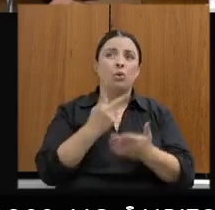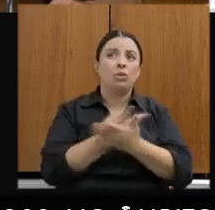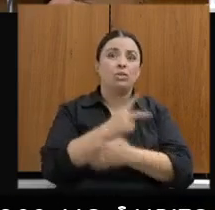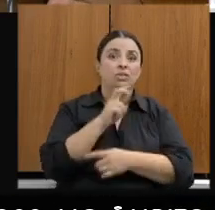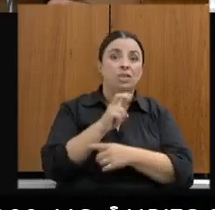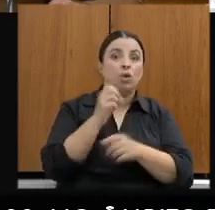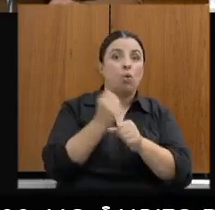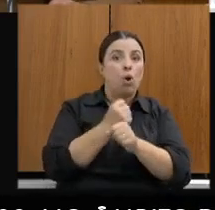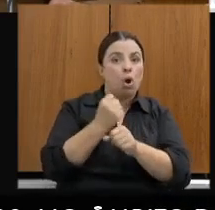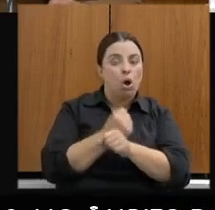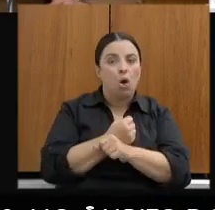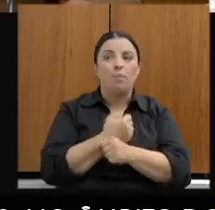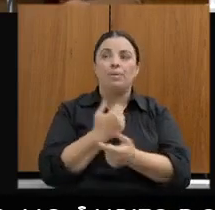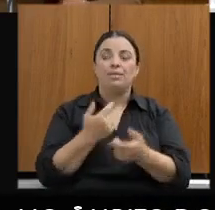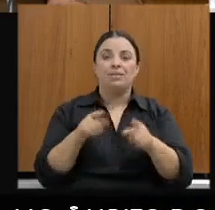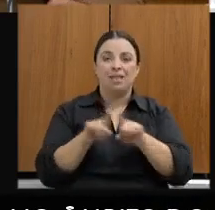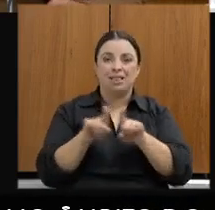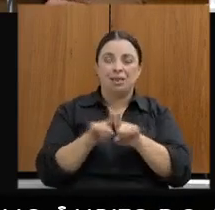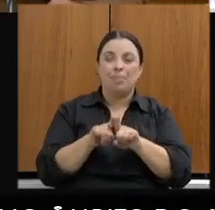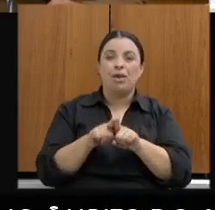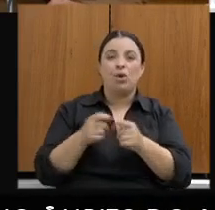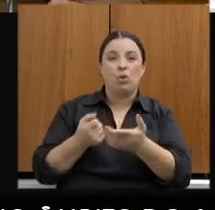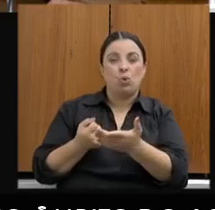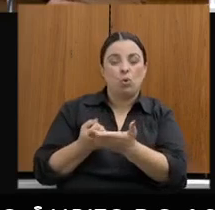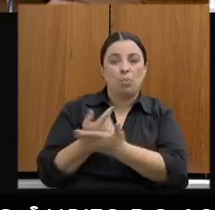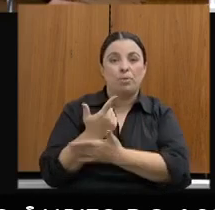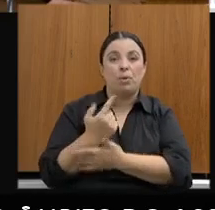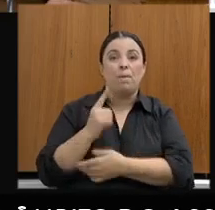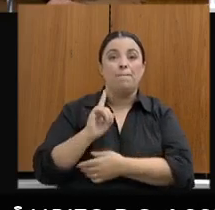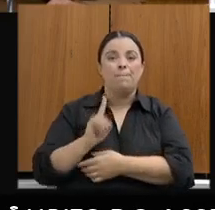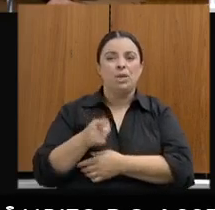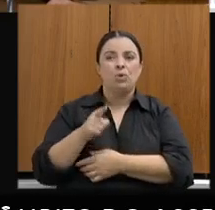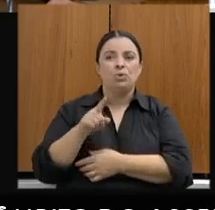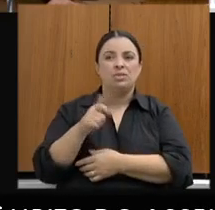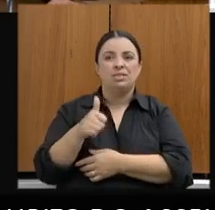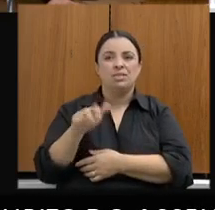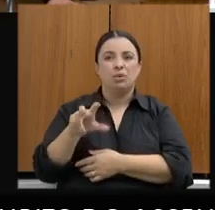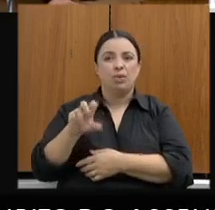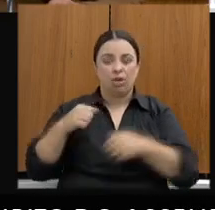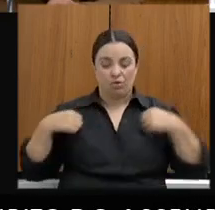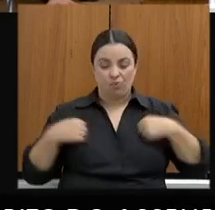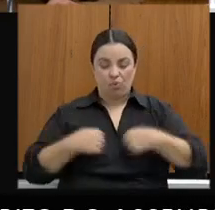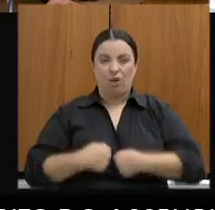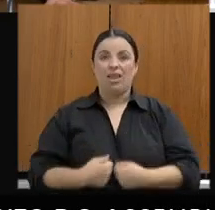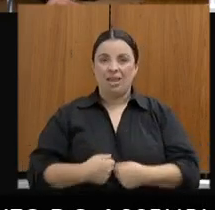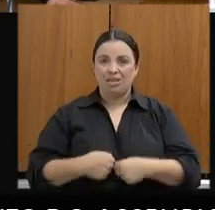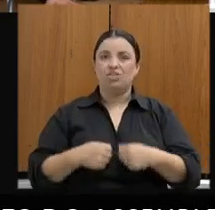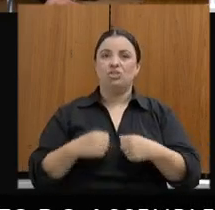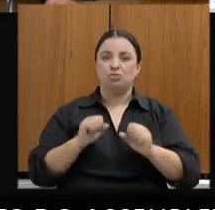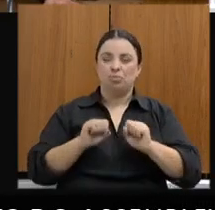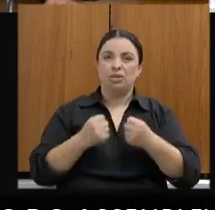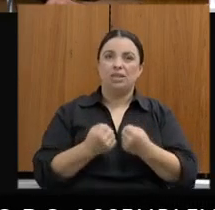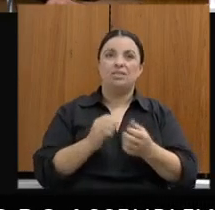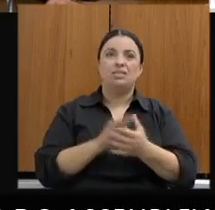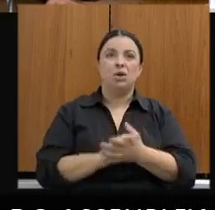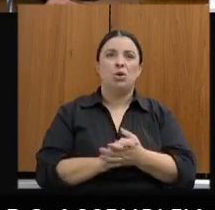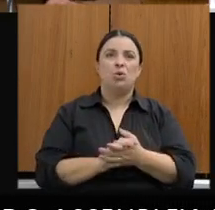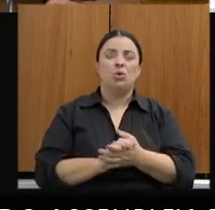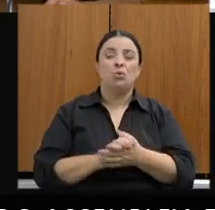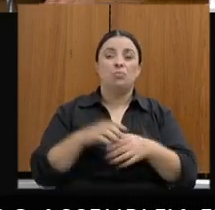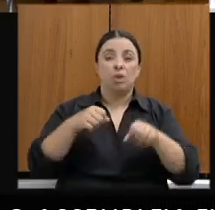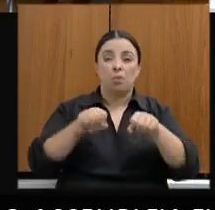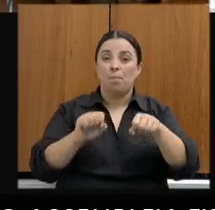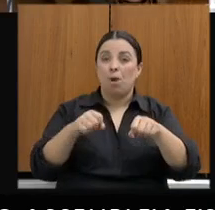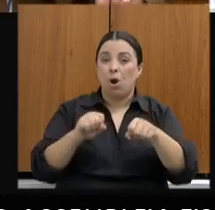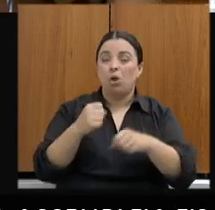foram adquiridas com esse recurso 1079 coletes balísticos 73 viaturas policiais 43 mortos e